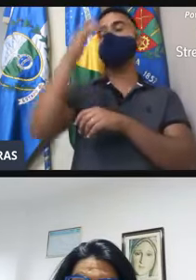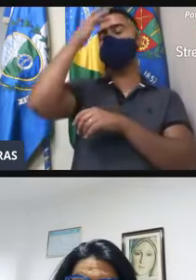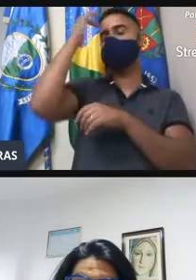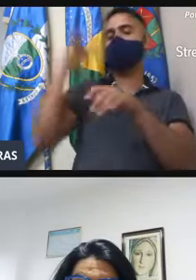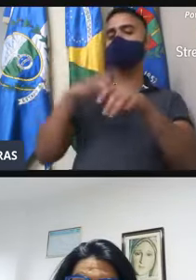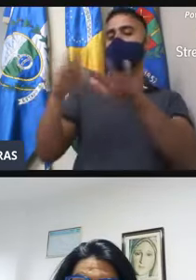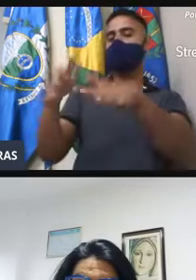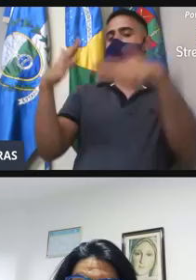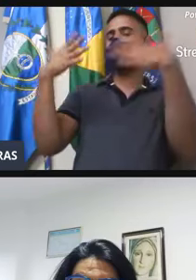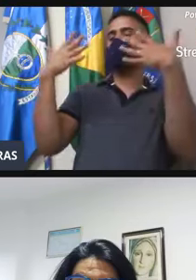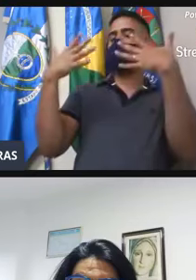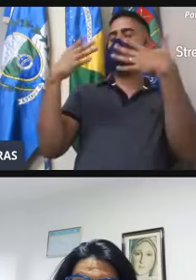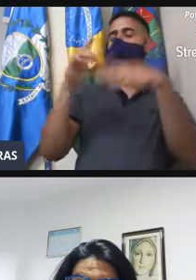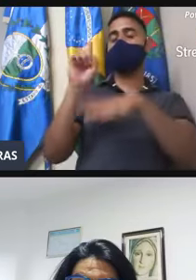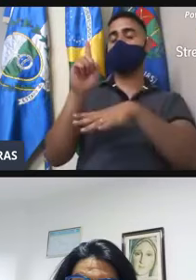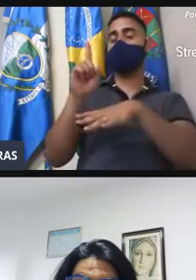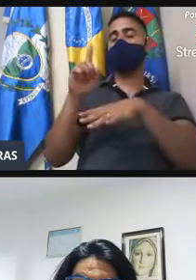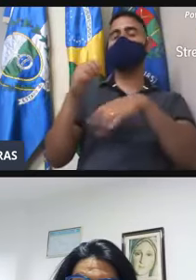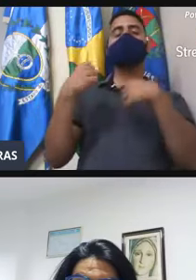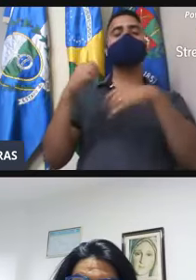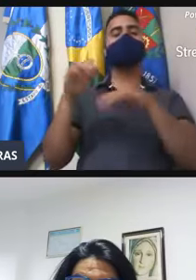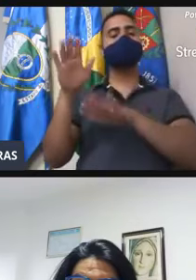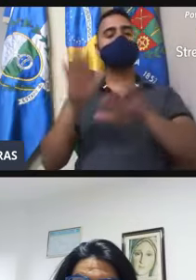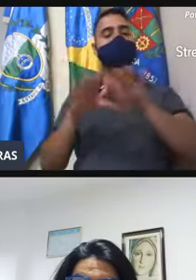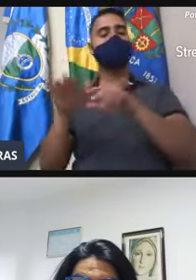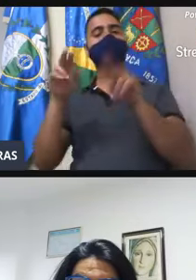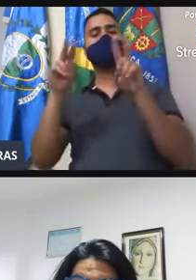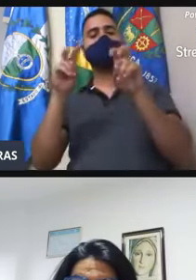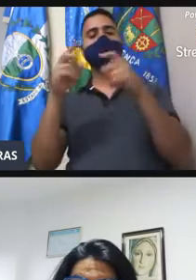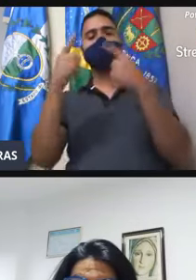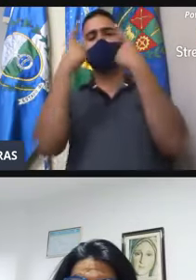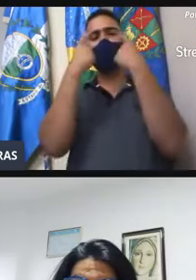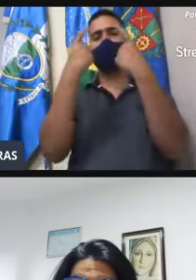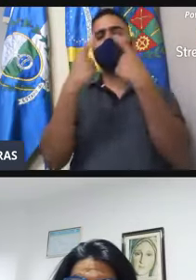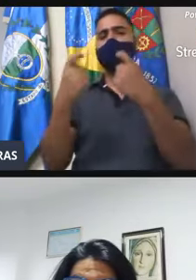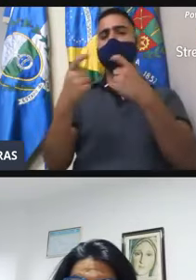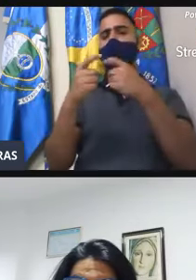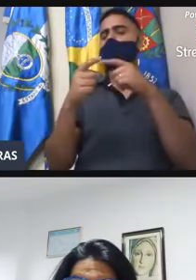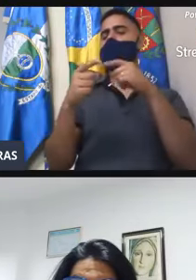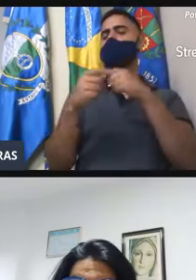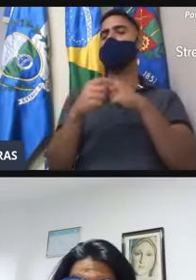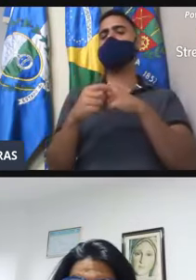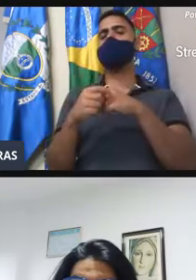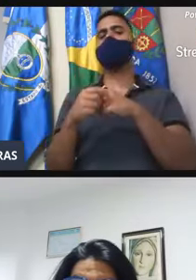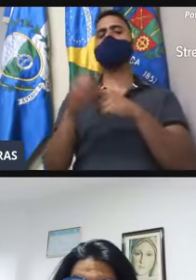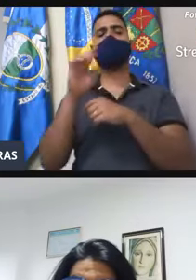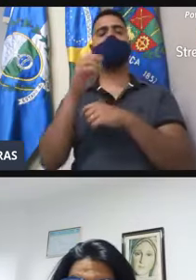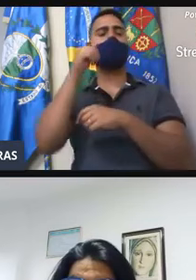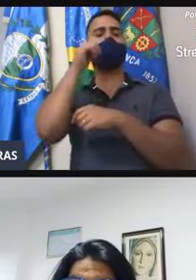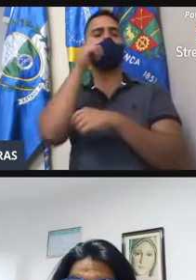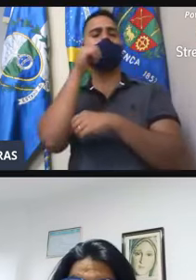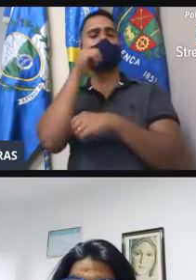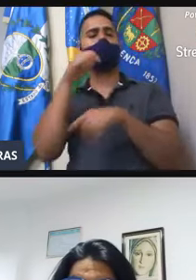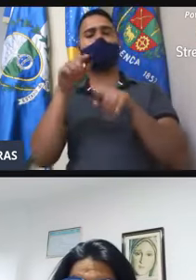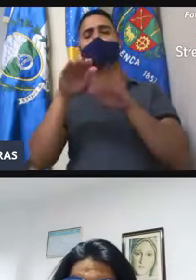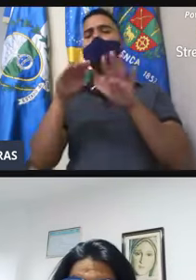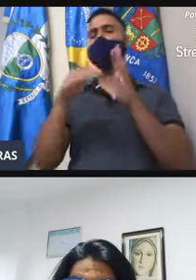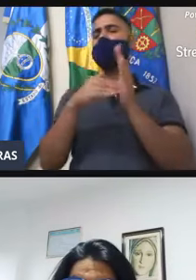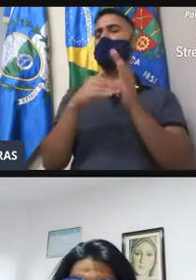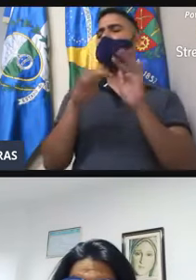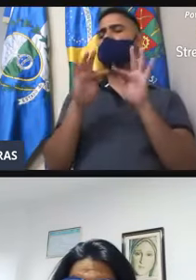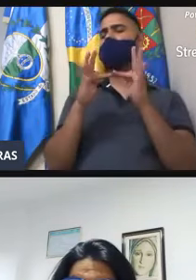ligados. A gente tem que tratar esse tipo de assunto de violência doméstica, que não atinge somente a mulher, atinge toda a